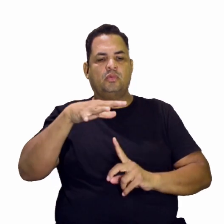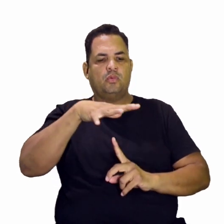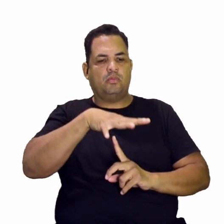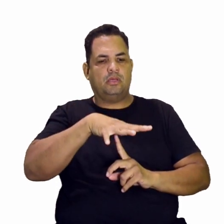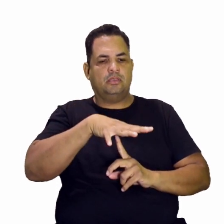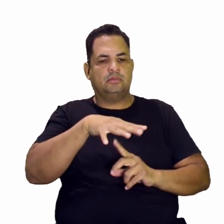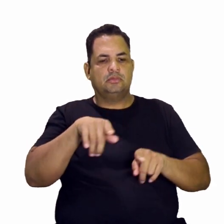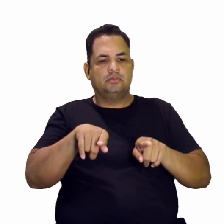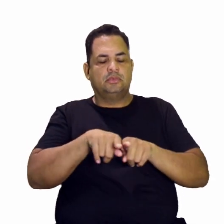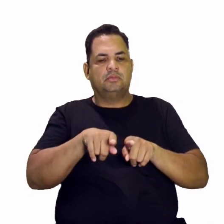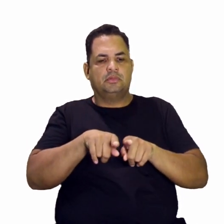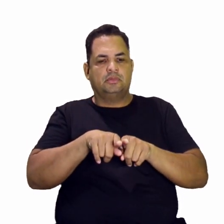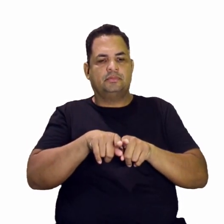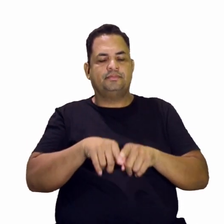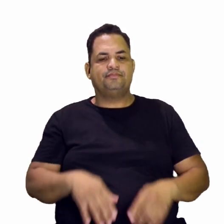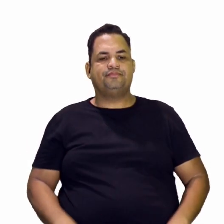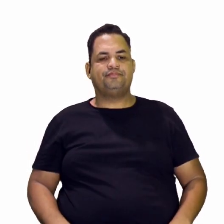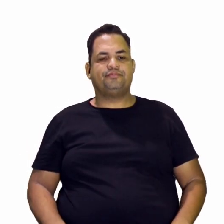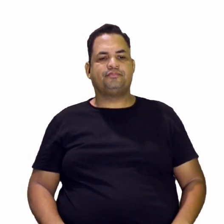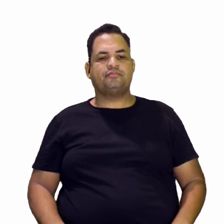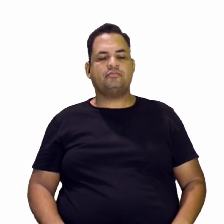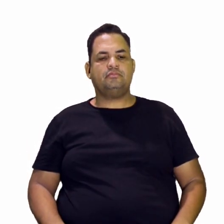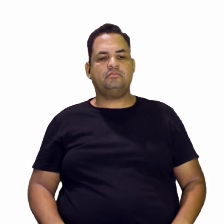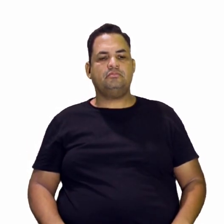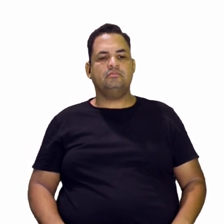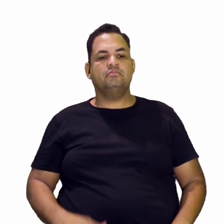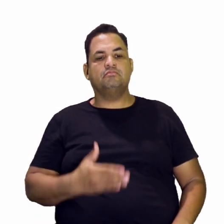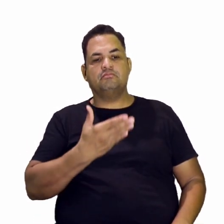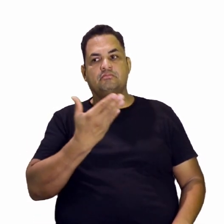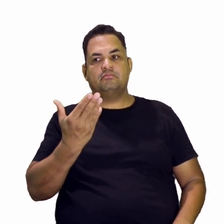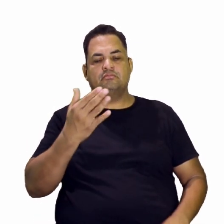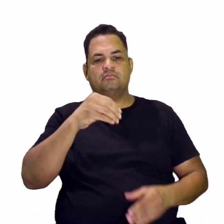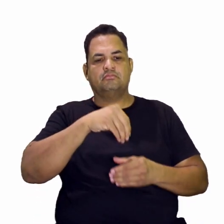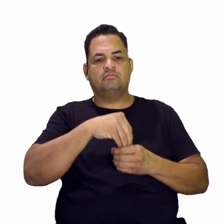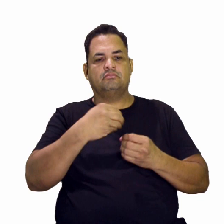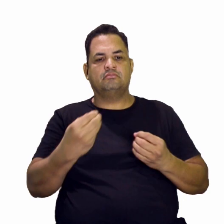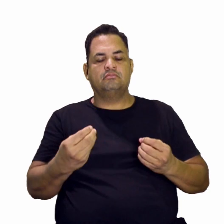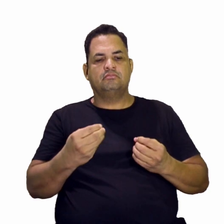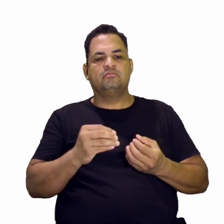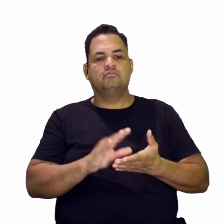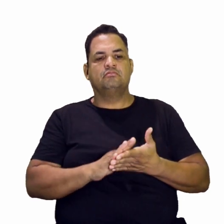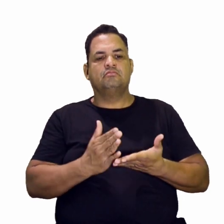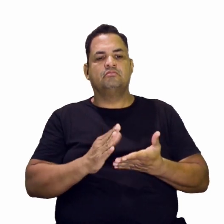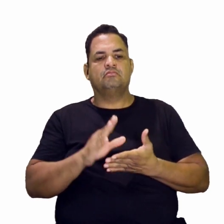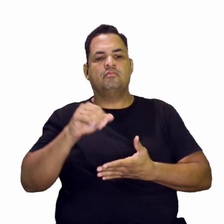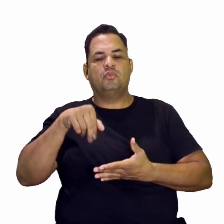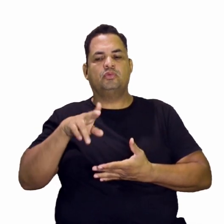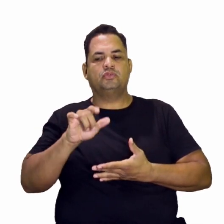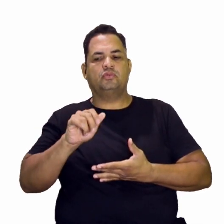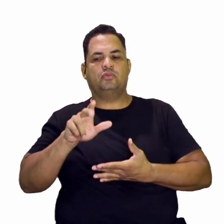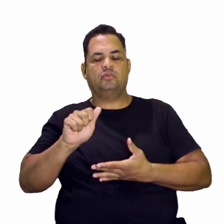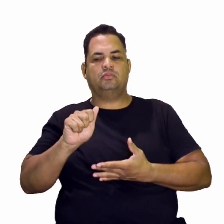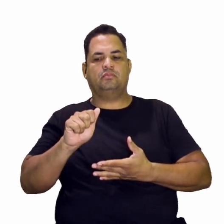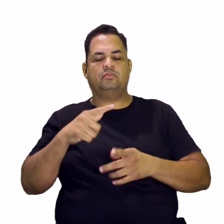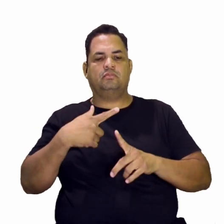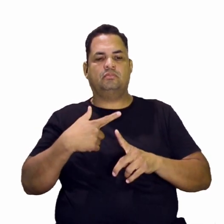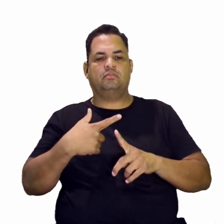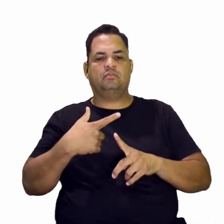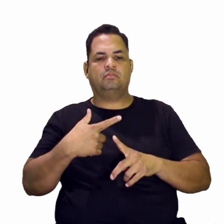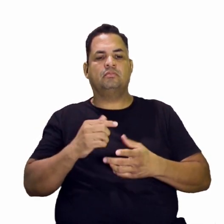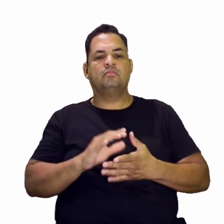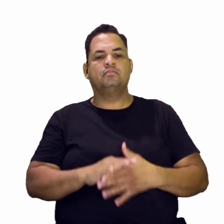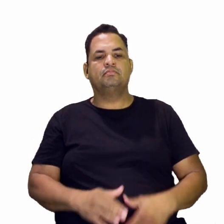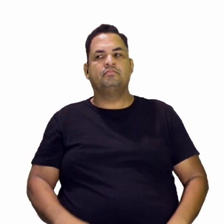o cogumelo, certo? O único que fica aí sobrando é o musgo, porque o musgo é